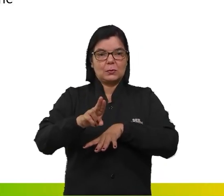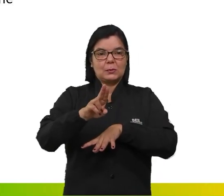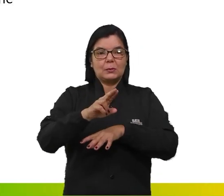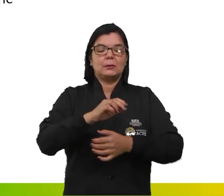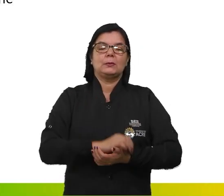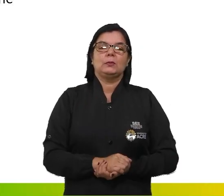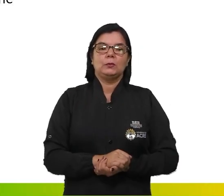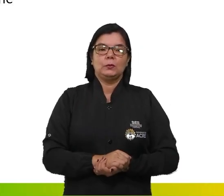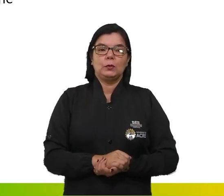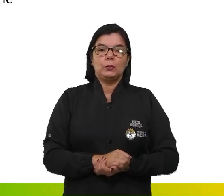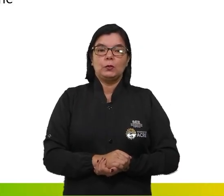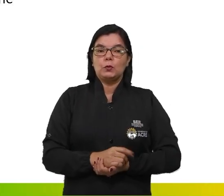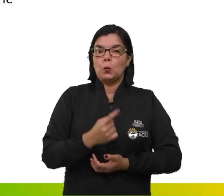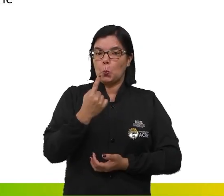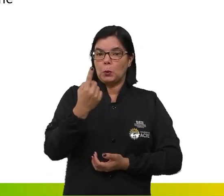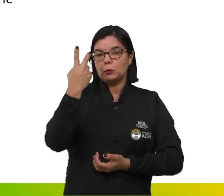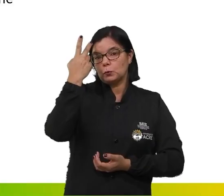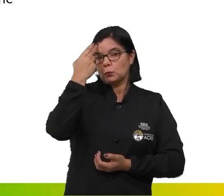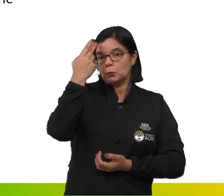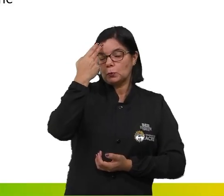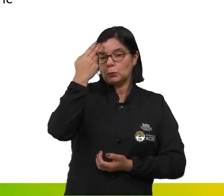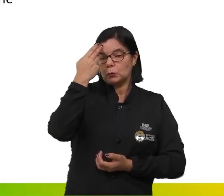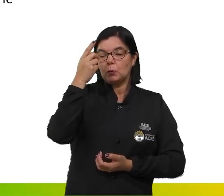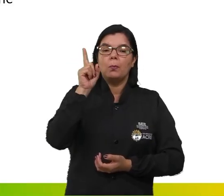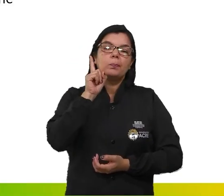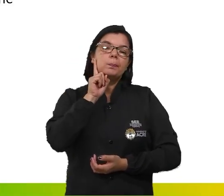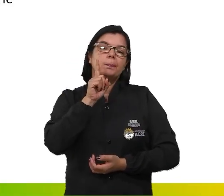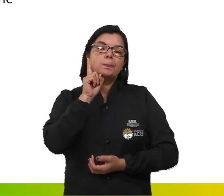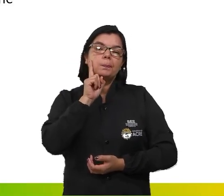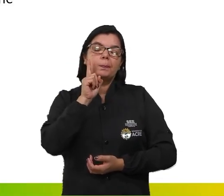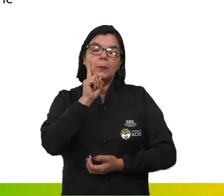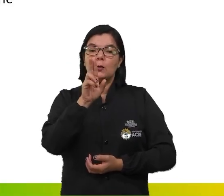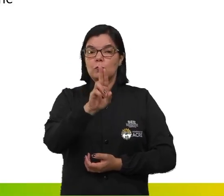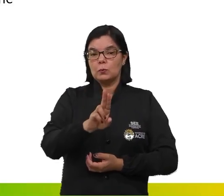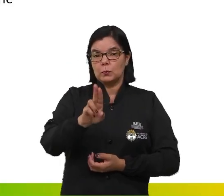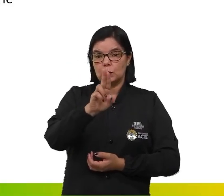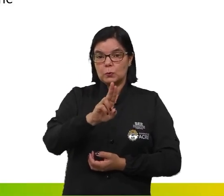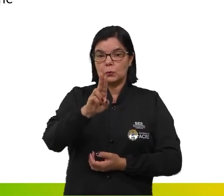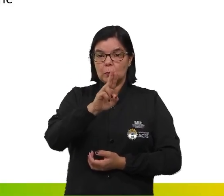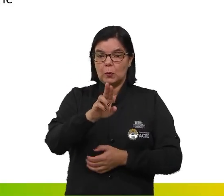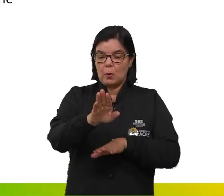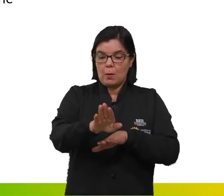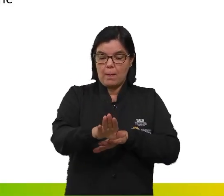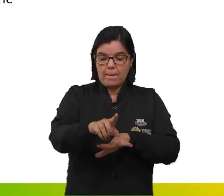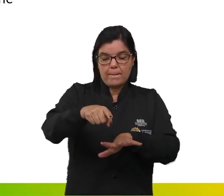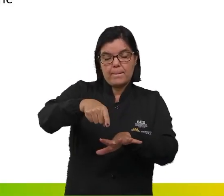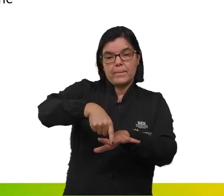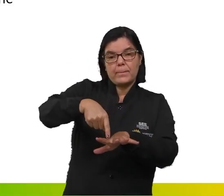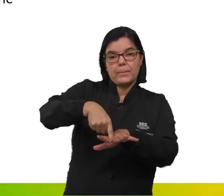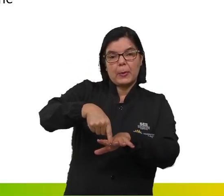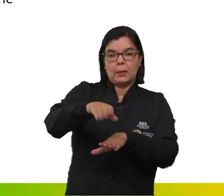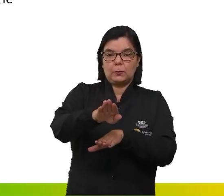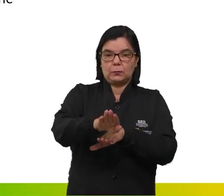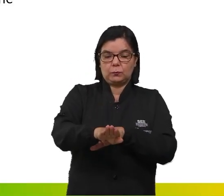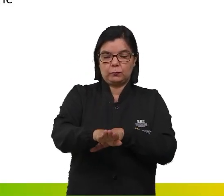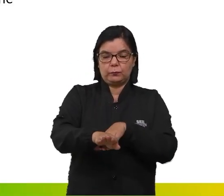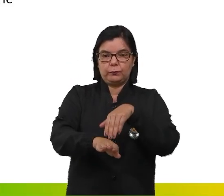Uma unidade de medida bastante comum nos Estados Unidos, por exemplo, são os pés. Eles medem com pés ainda